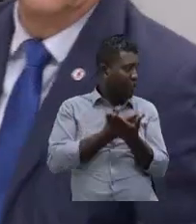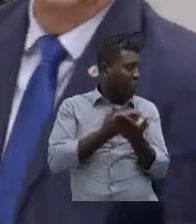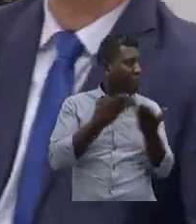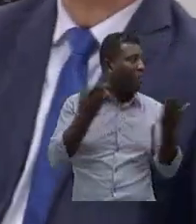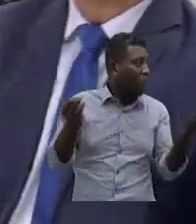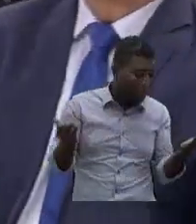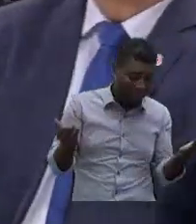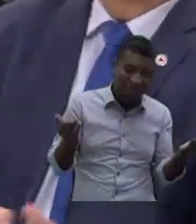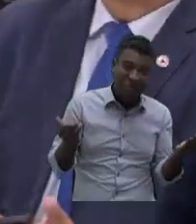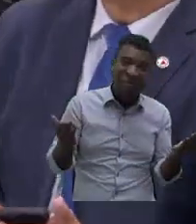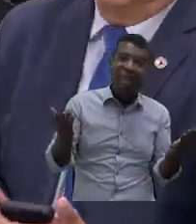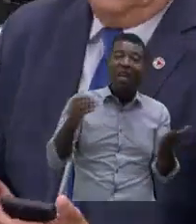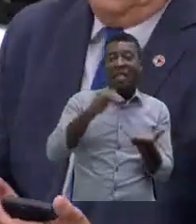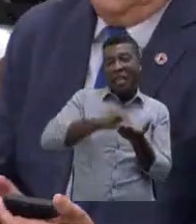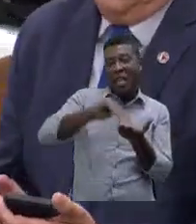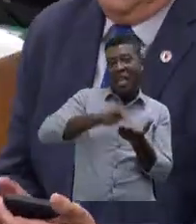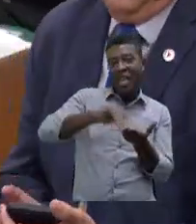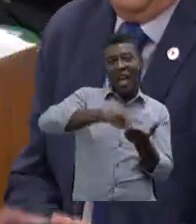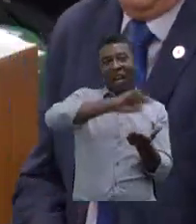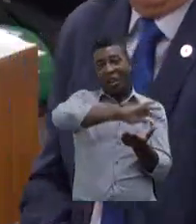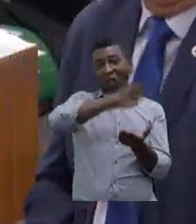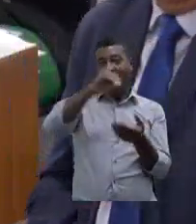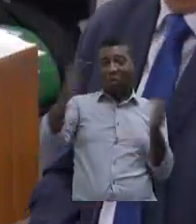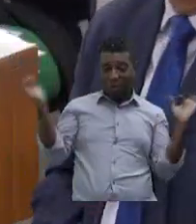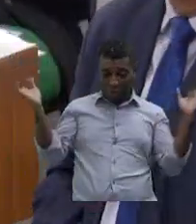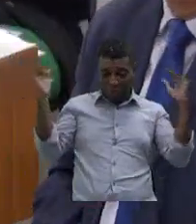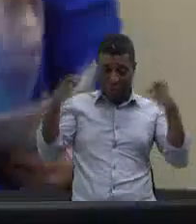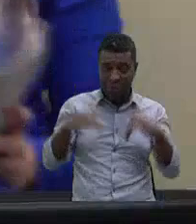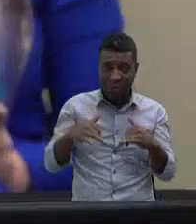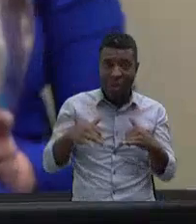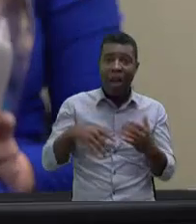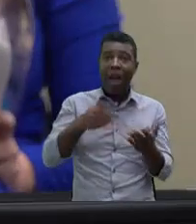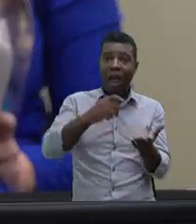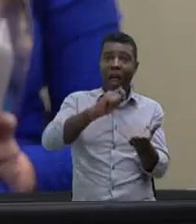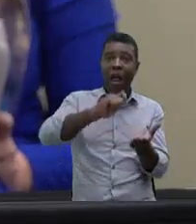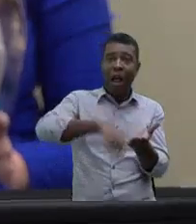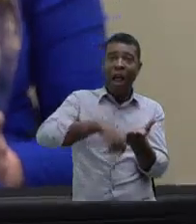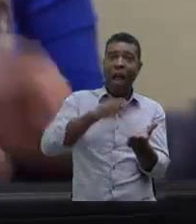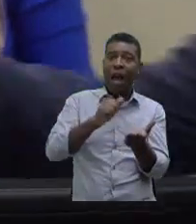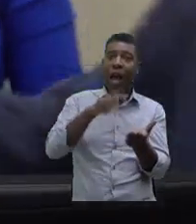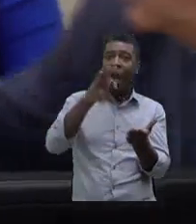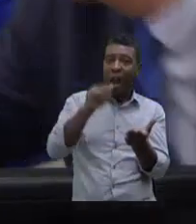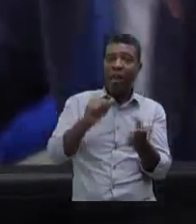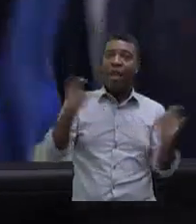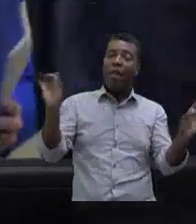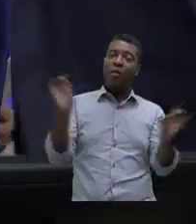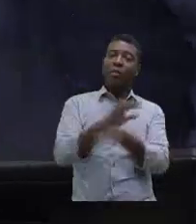secretário, do convocado, determina a lavratura da ata e encerra os trabalhos.